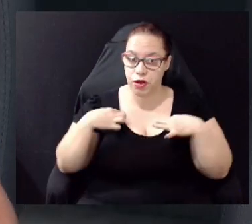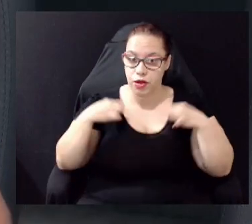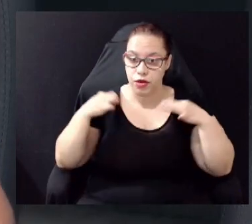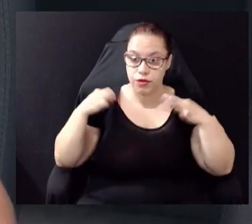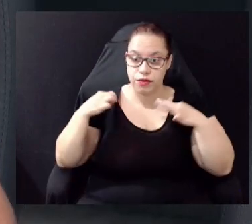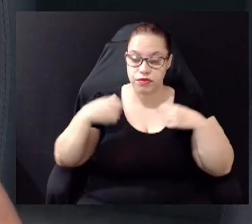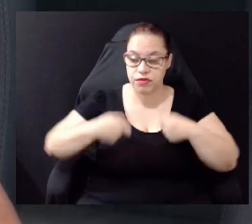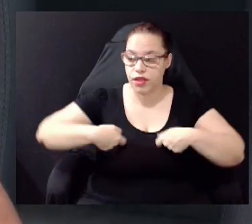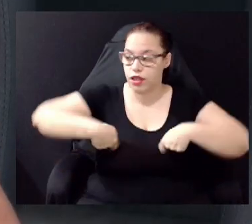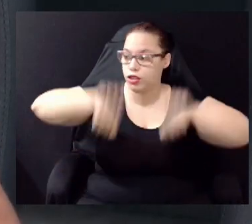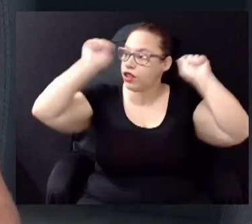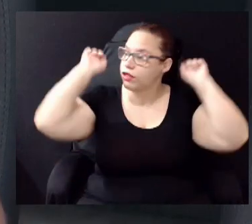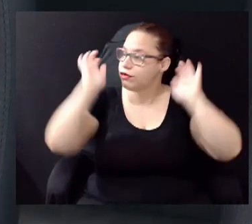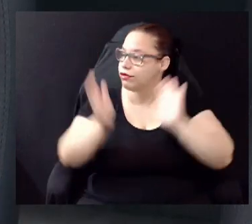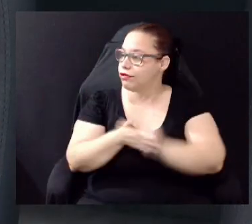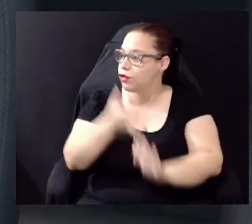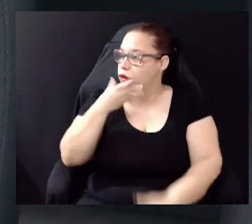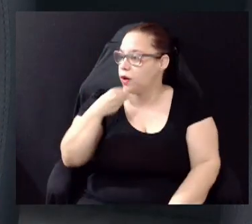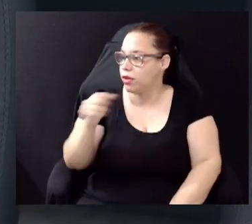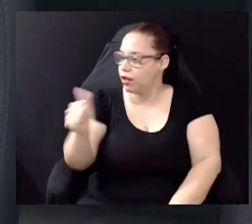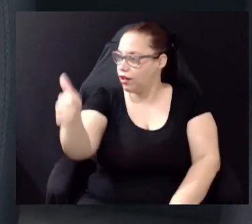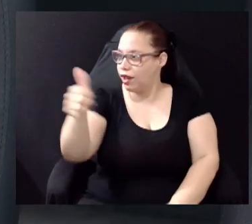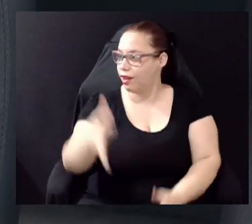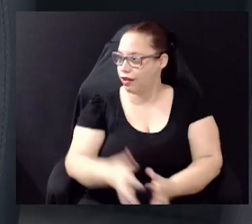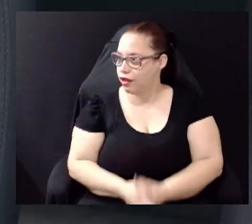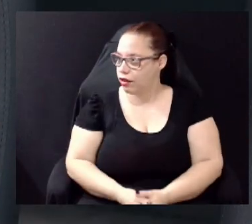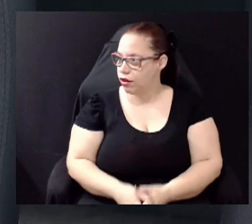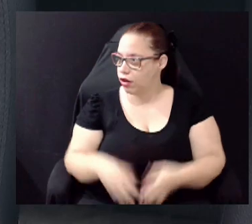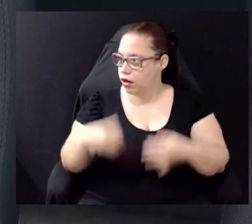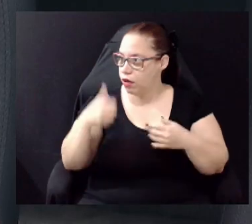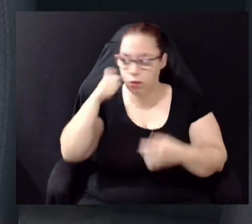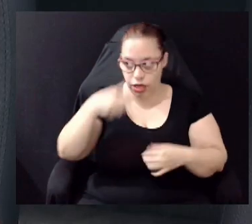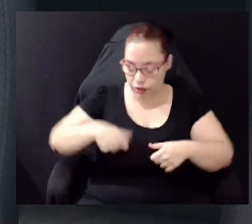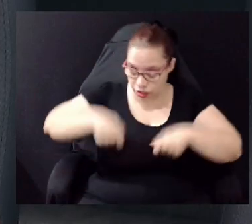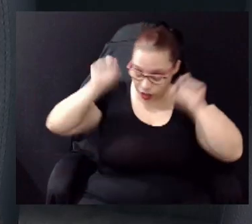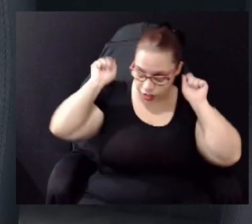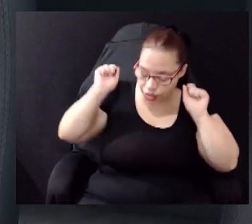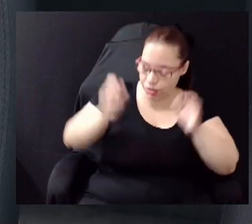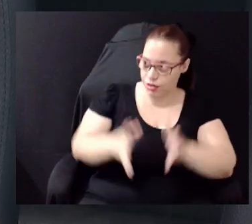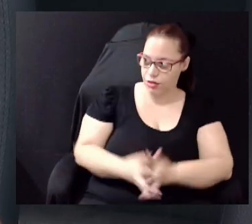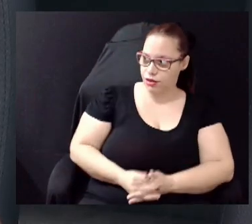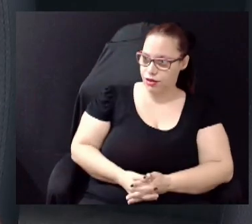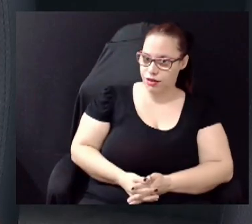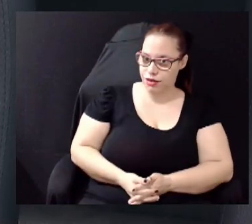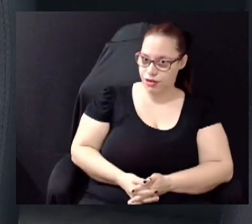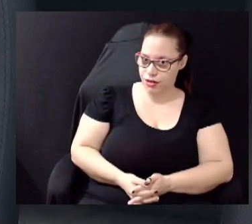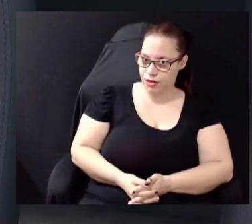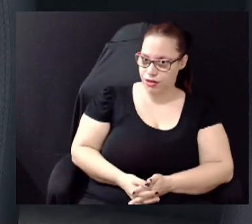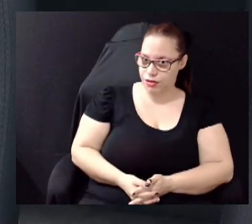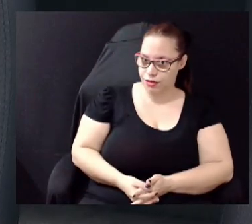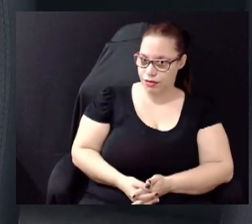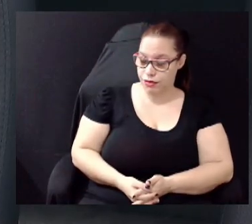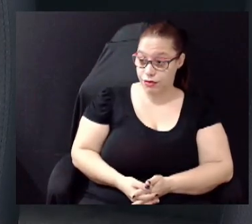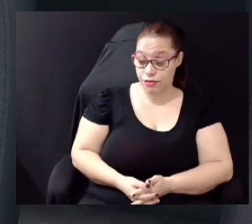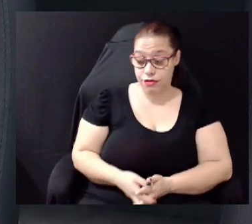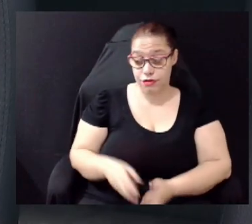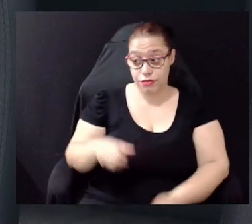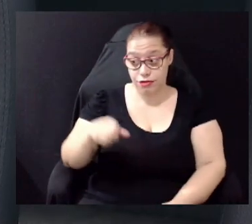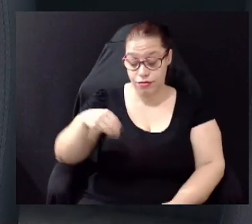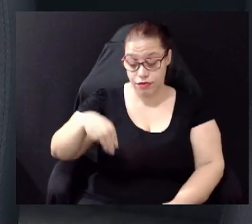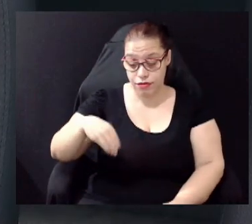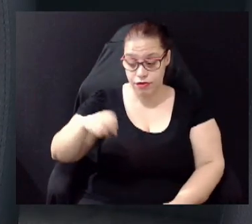blusa em qualquer lugar e está tudo bem. E para a mulher não é assim. Então tem as mulheres com menopausa, tem as mulheres